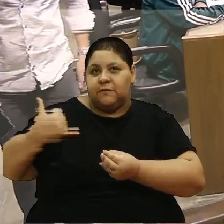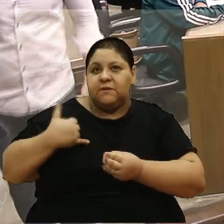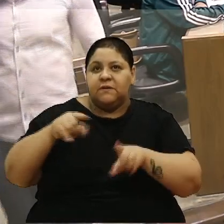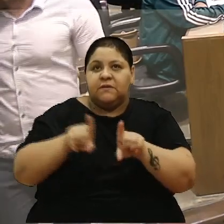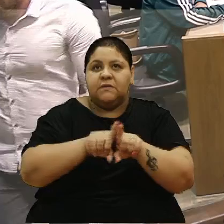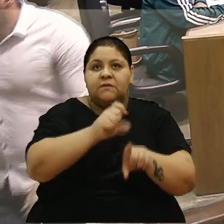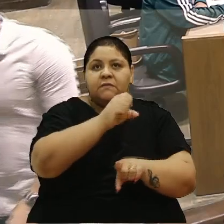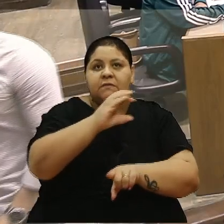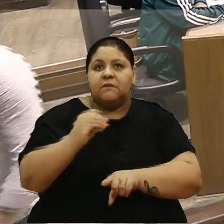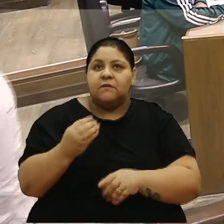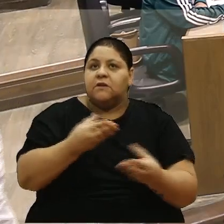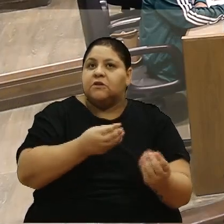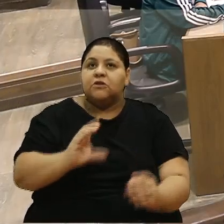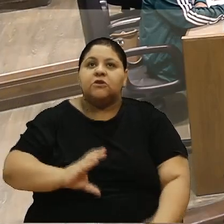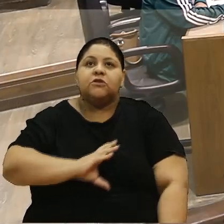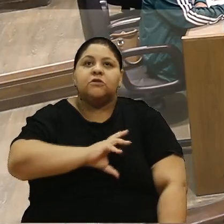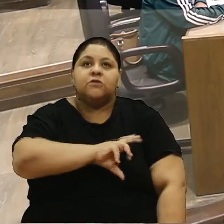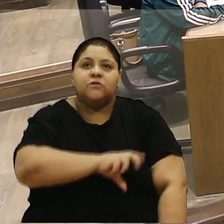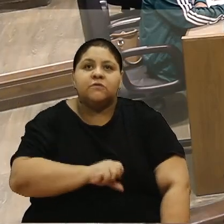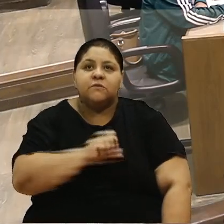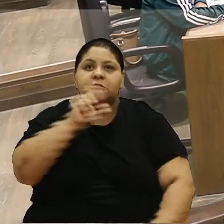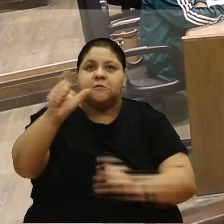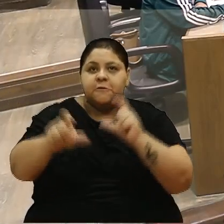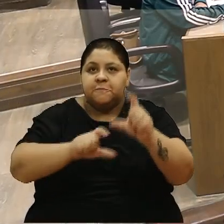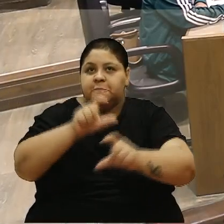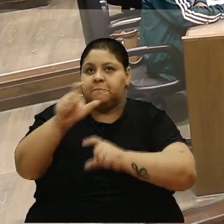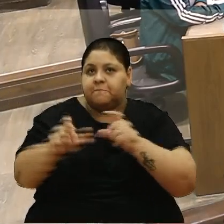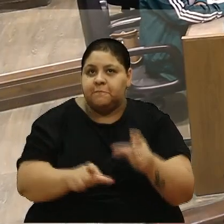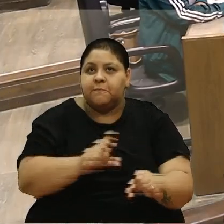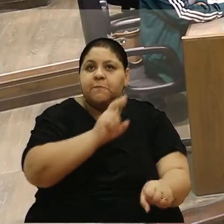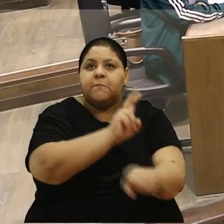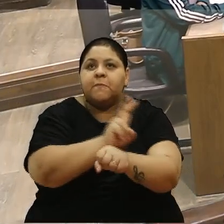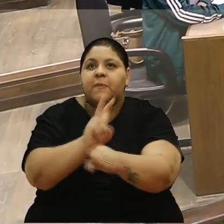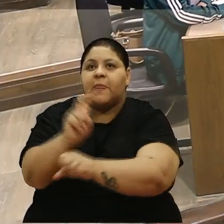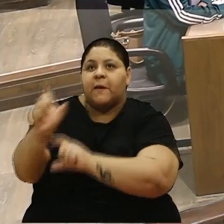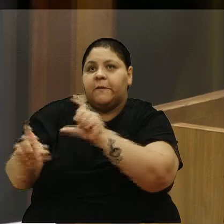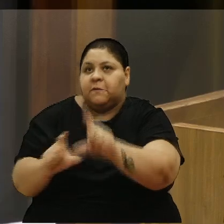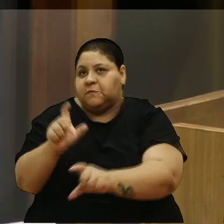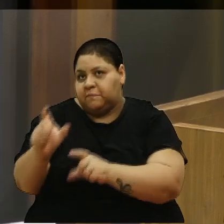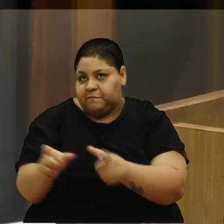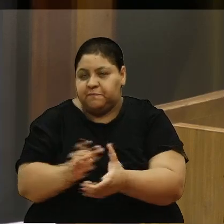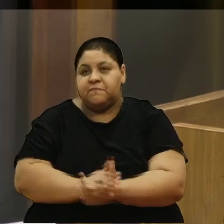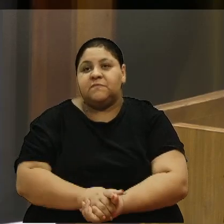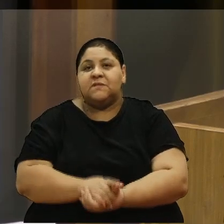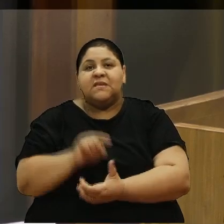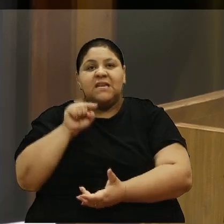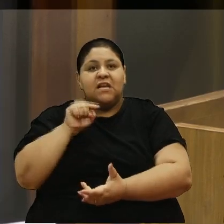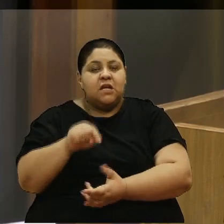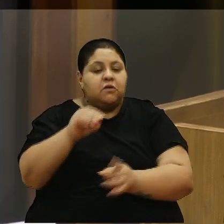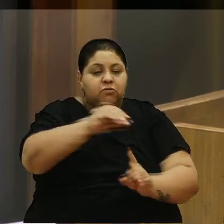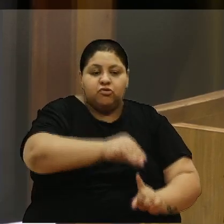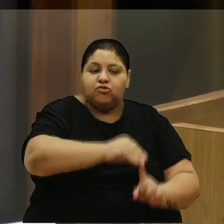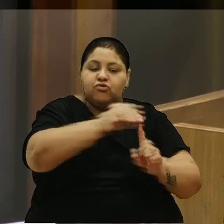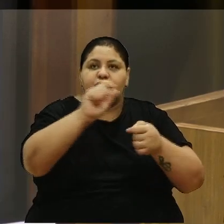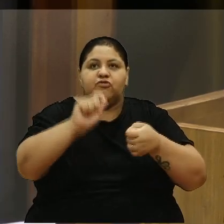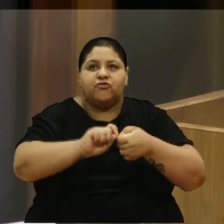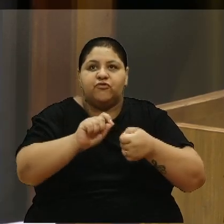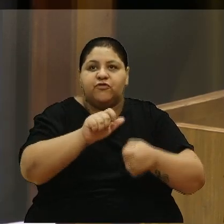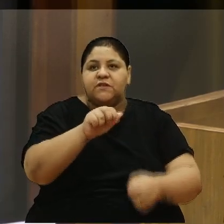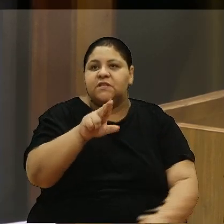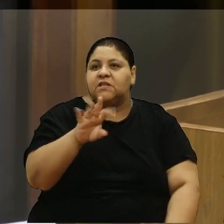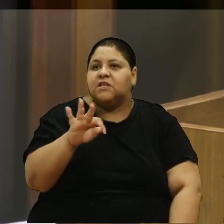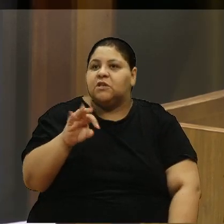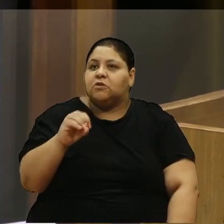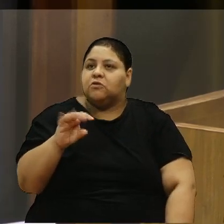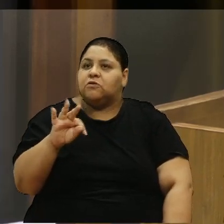anos, de muito amor pelas pessoas, cuidando das pessoas. Esse foi um dos pilares que fez com que a Autotrave chegasse